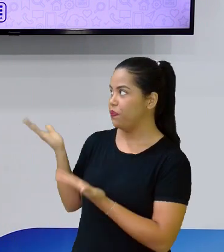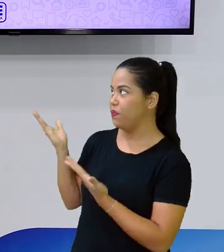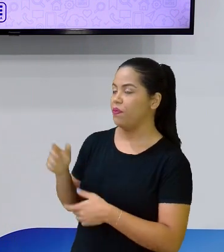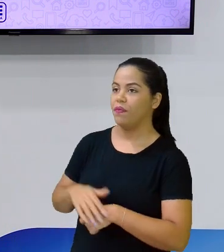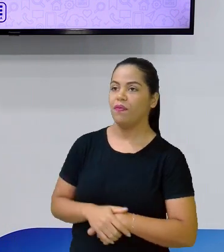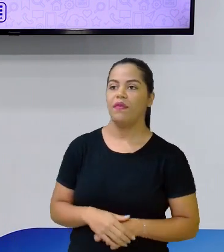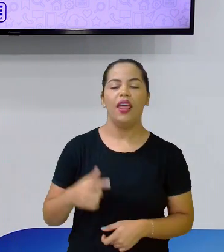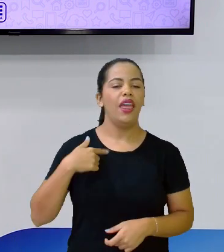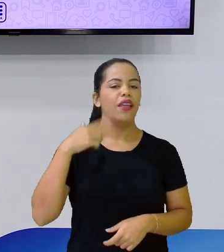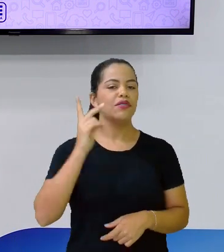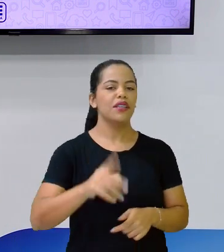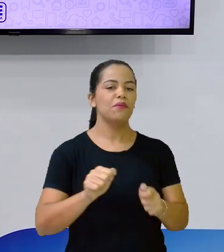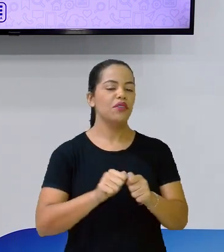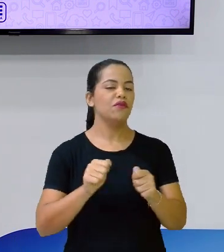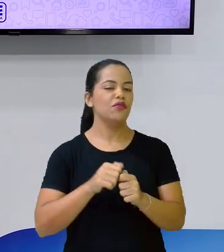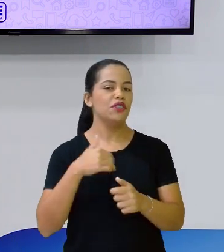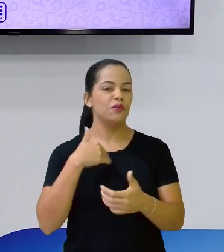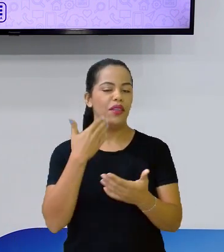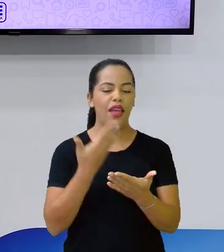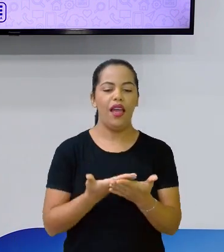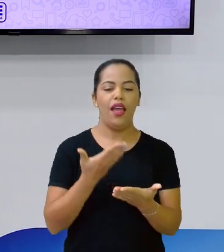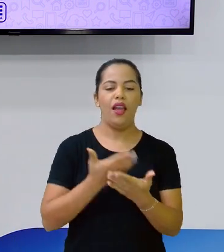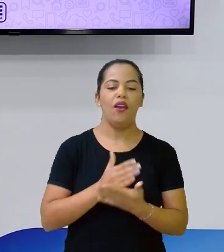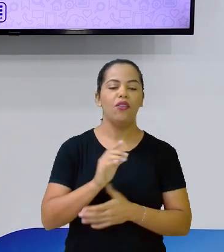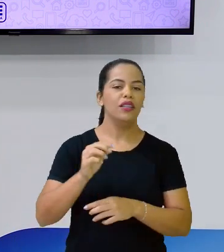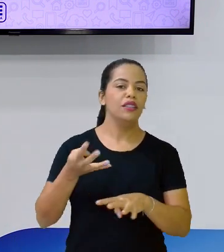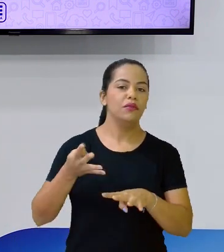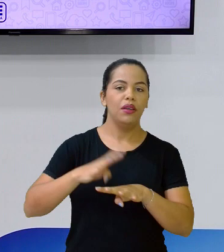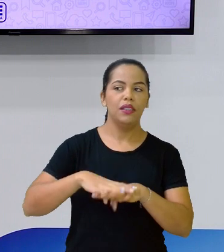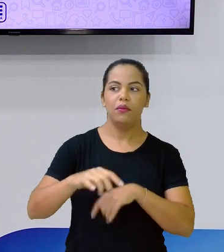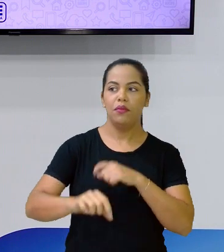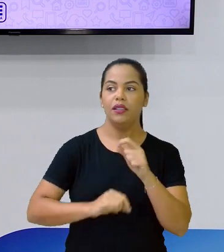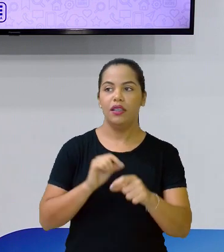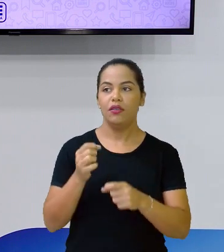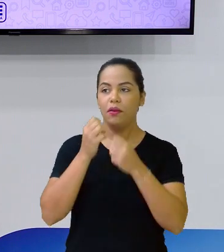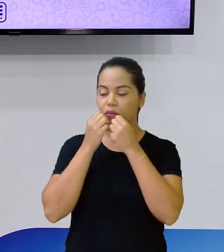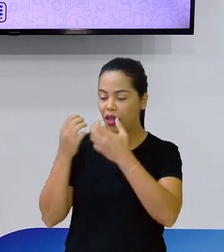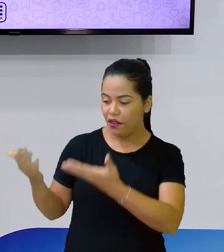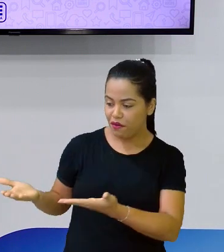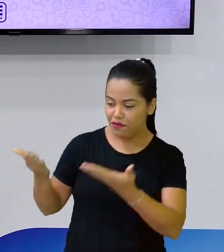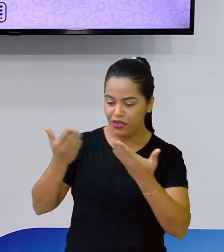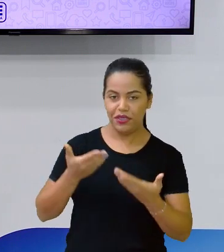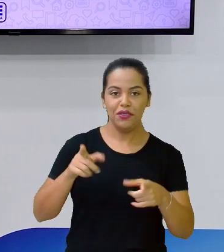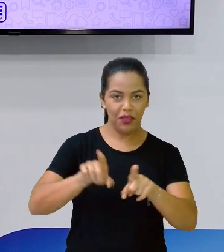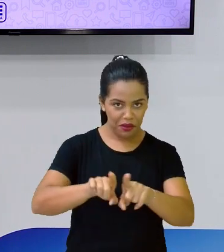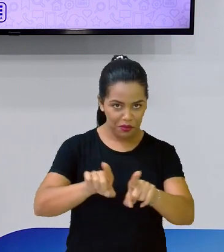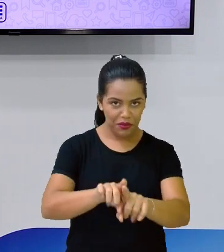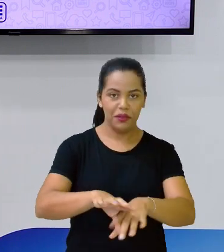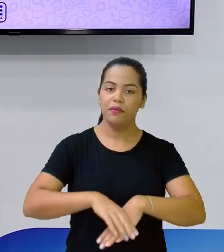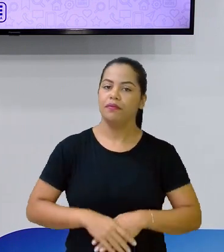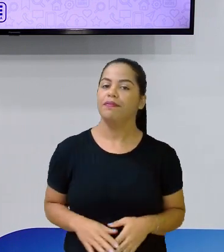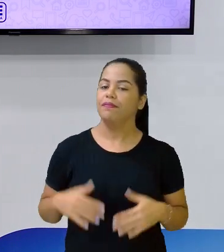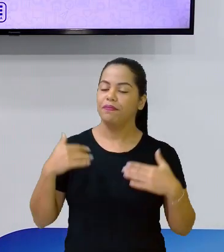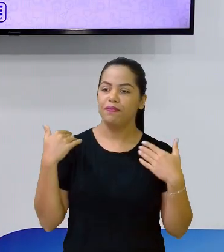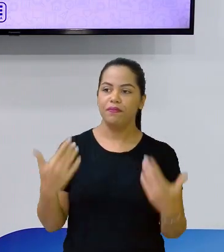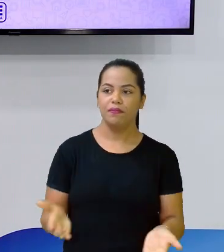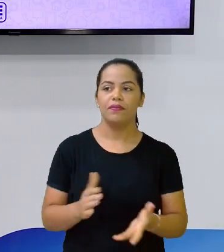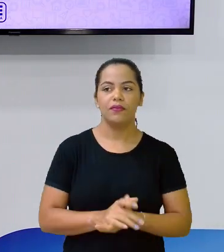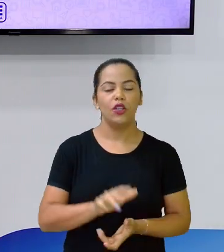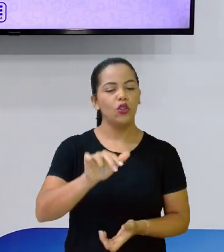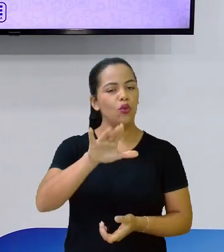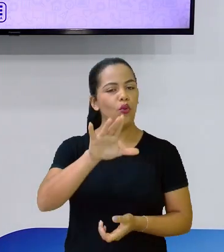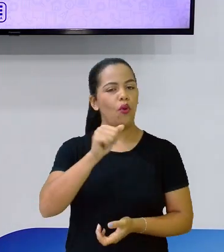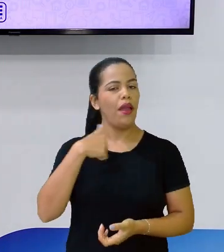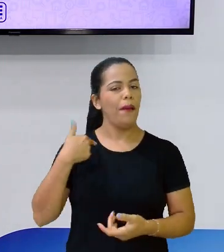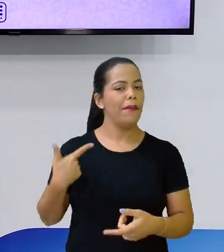do Brasil, todo bonitão, cantando. Muito seja bem-vindo também, viu? Gente, nunca mais eu